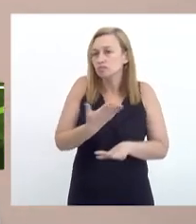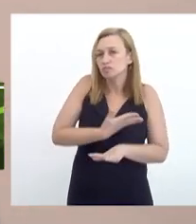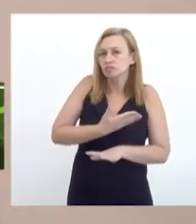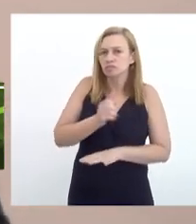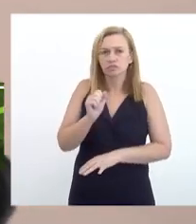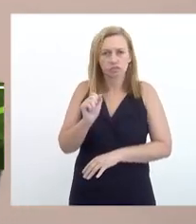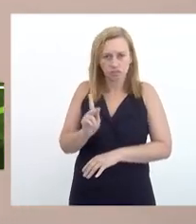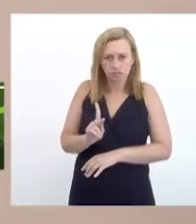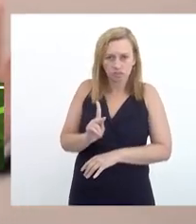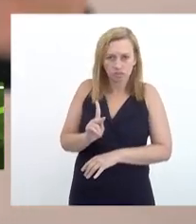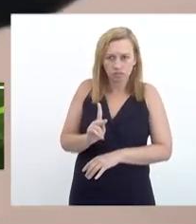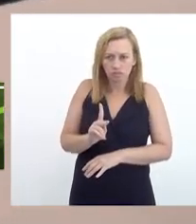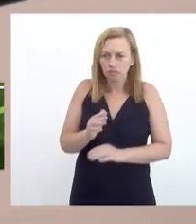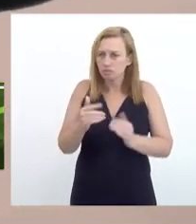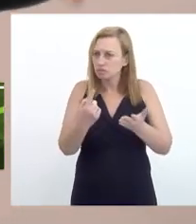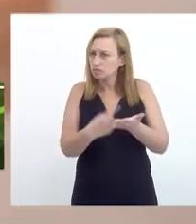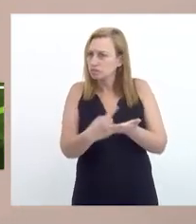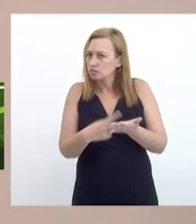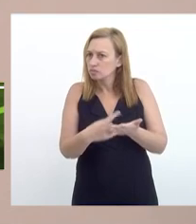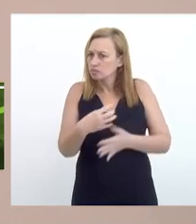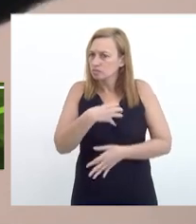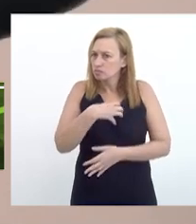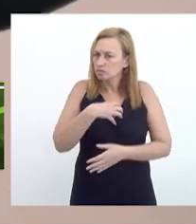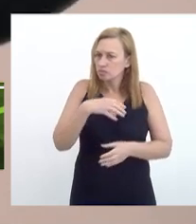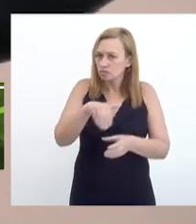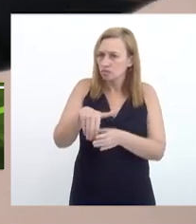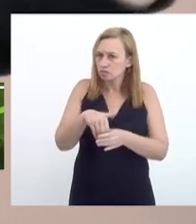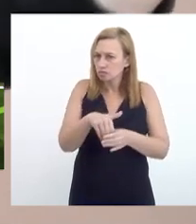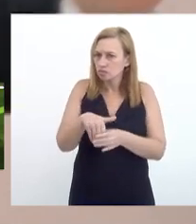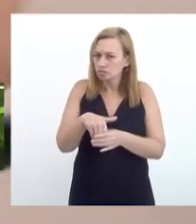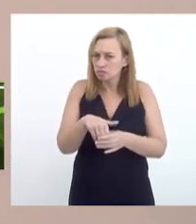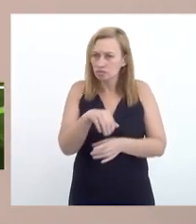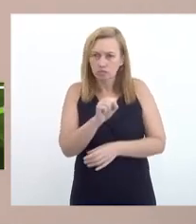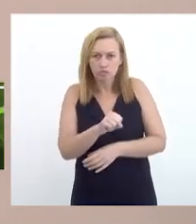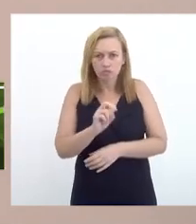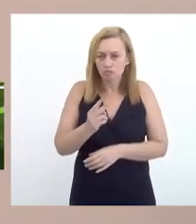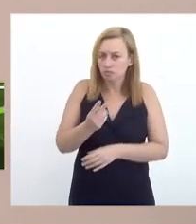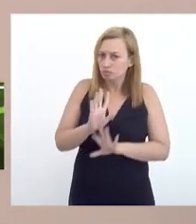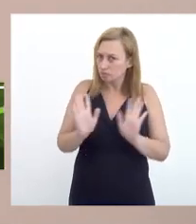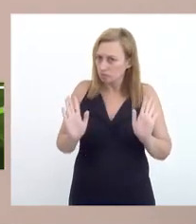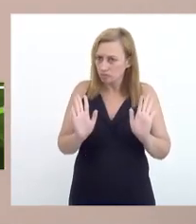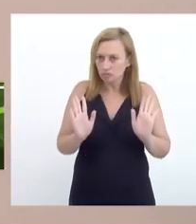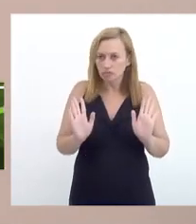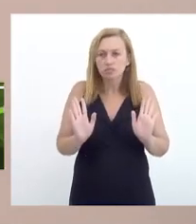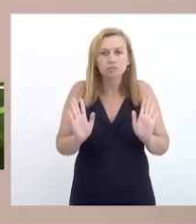Não há acordo No sentido De votar Favorável Contra Até